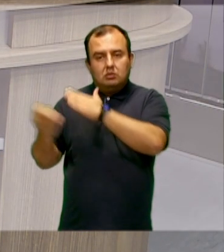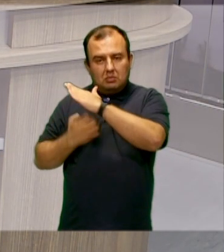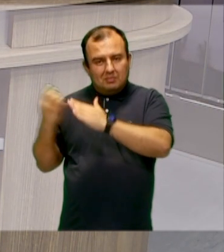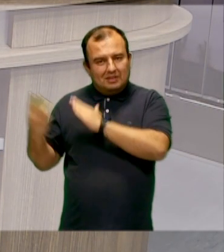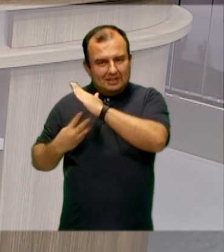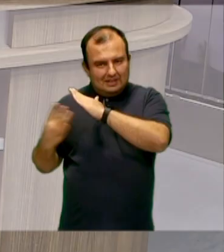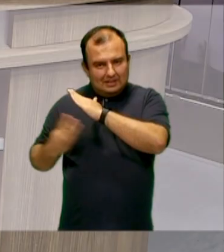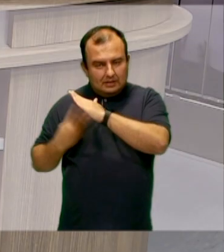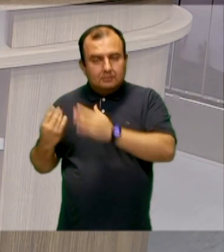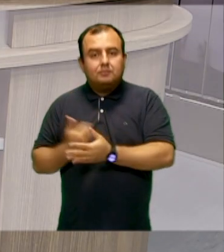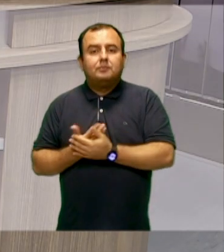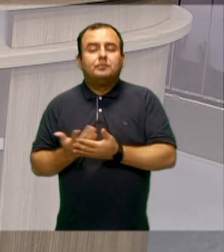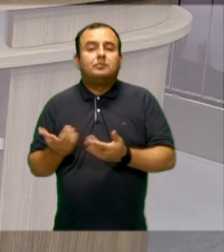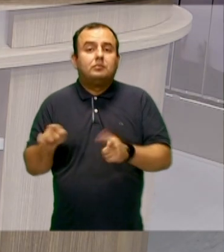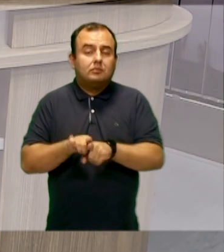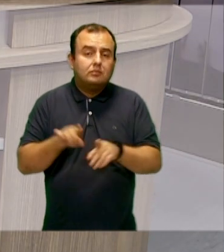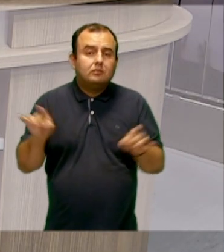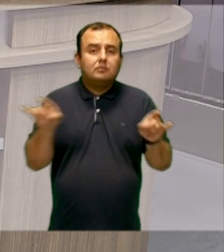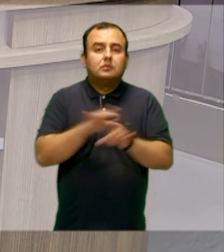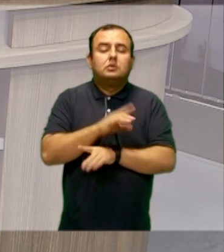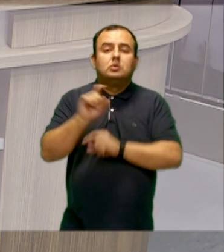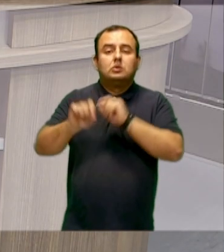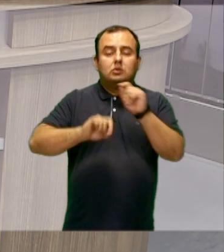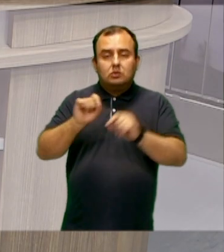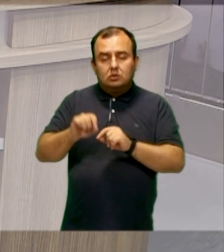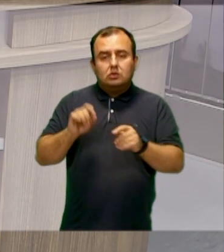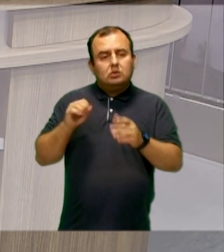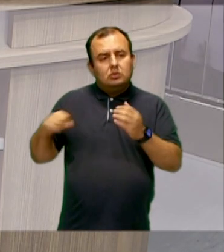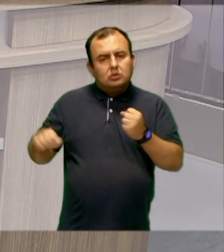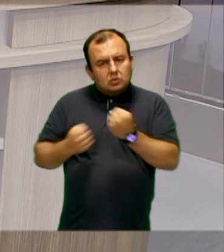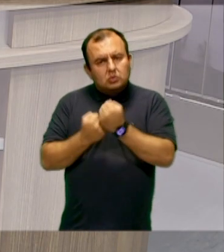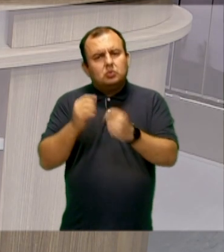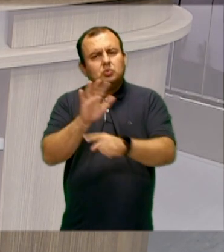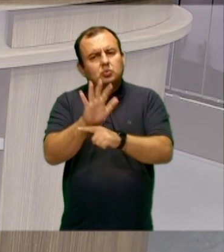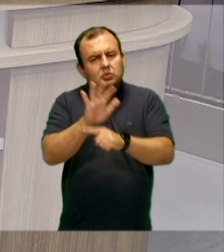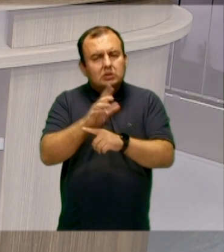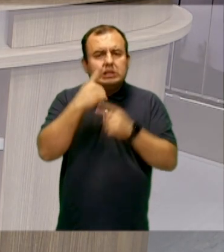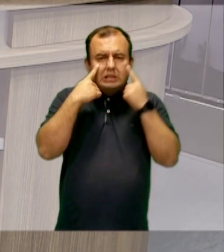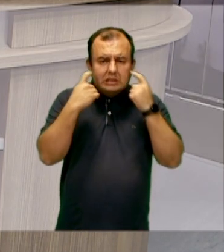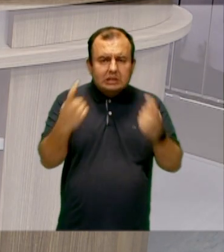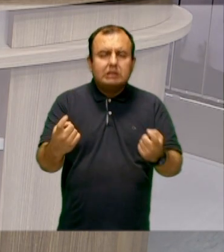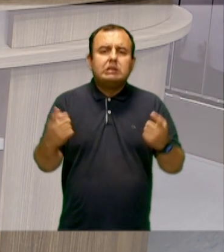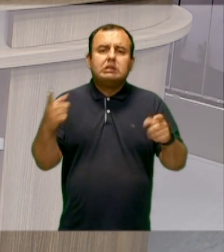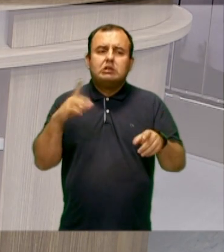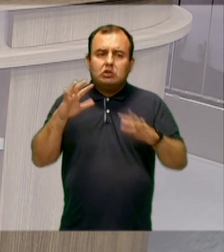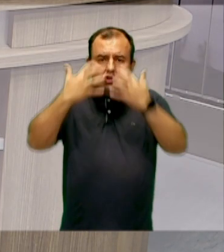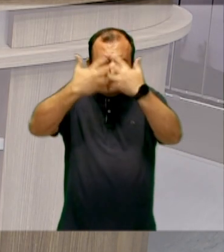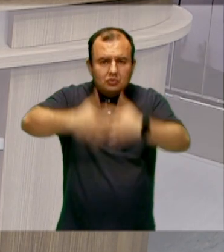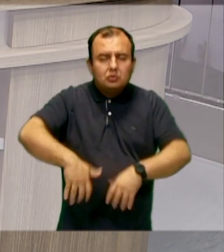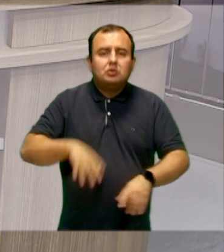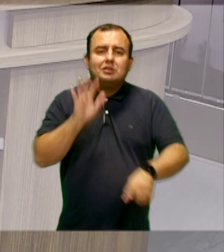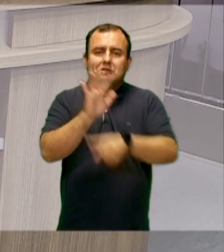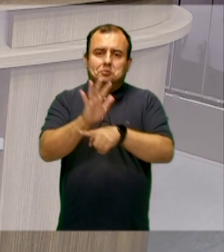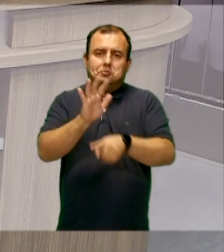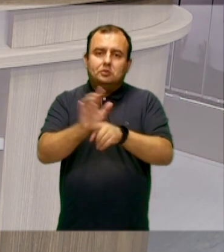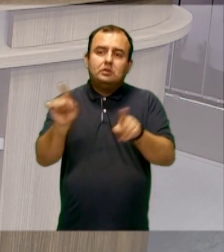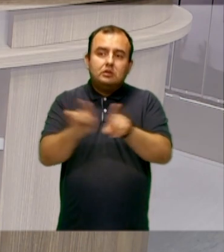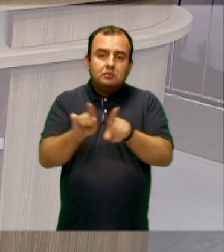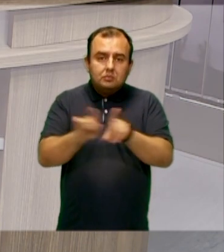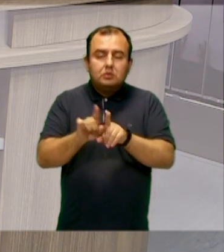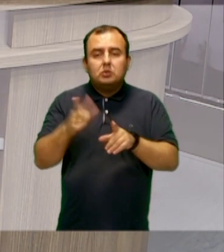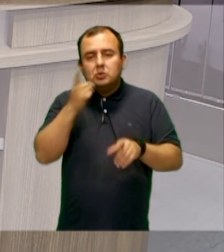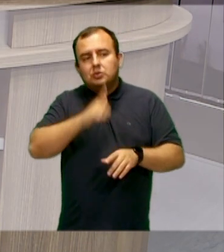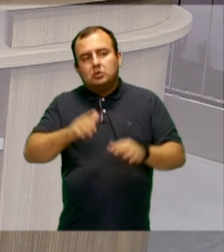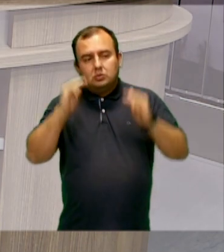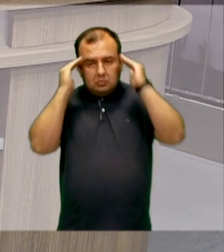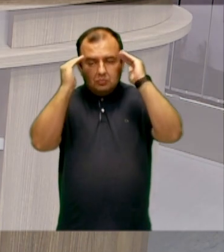eles acabam também auxiliando nesse processo, porque eles também têm interesse que funcione, né? Que dê tudo certo, porque eles também vão conseguir cumprir a